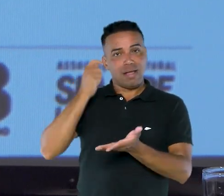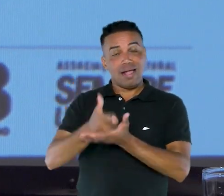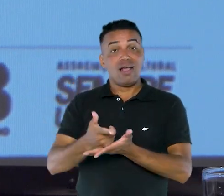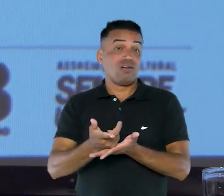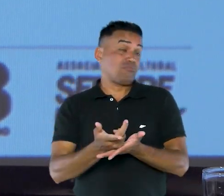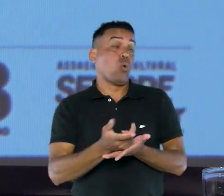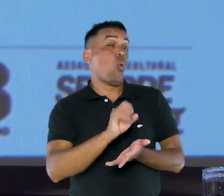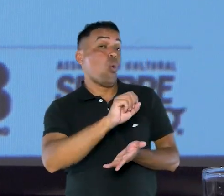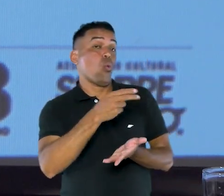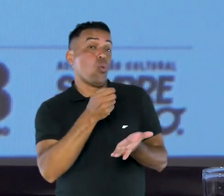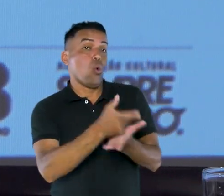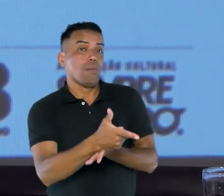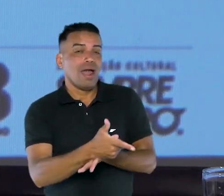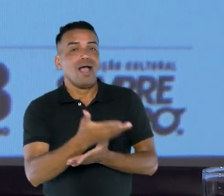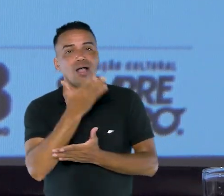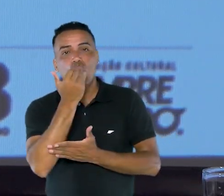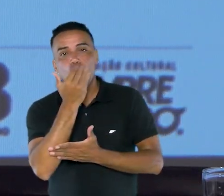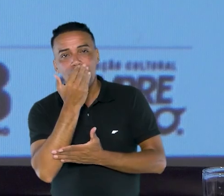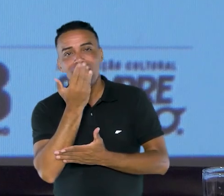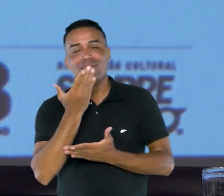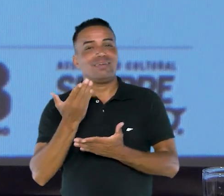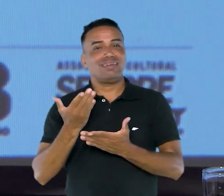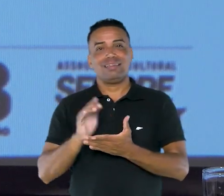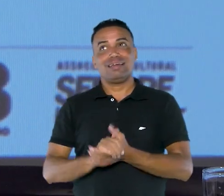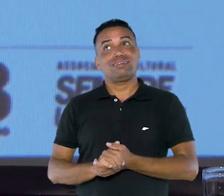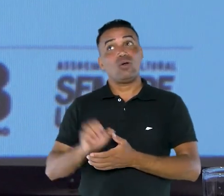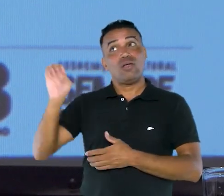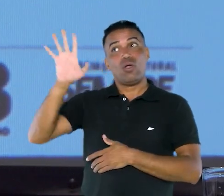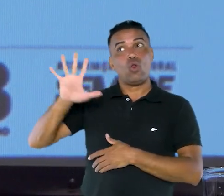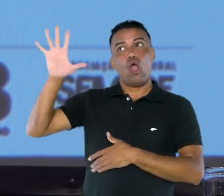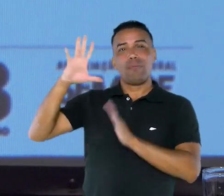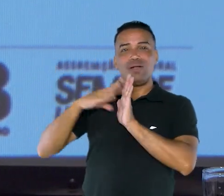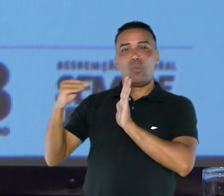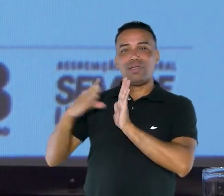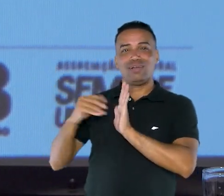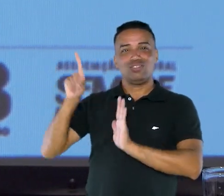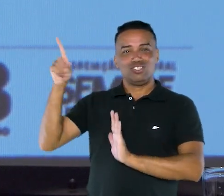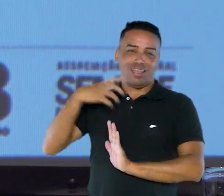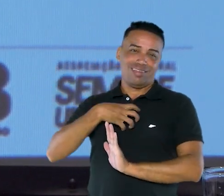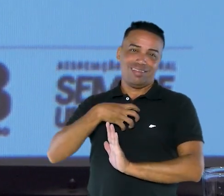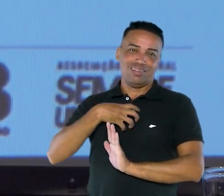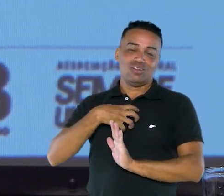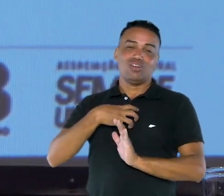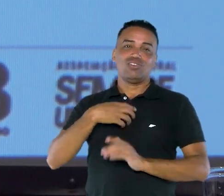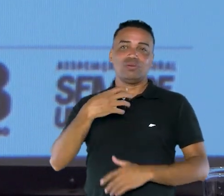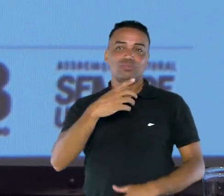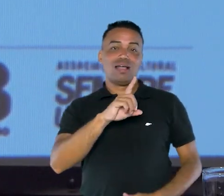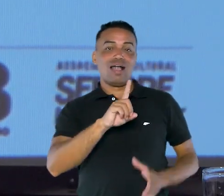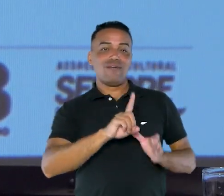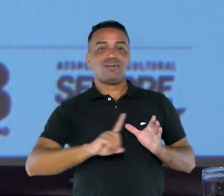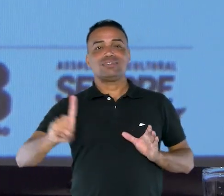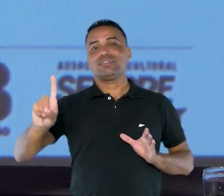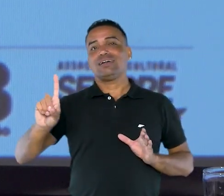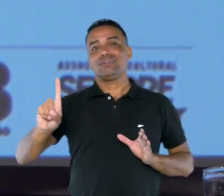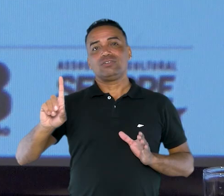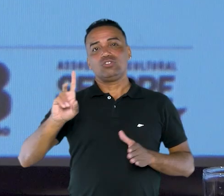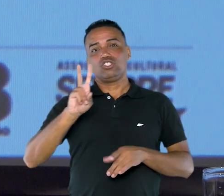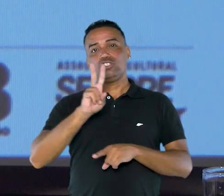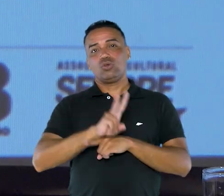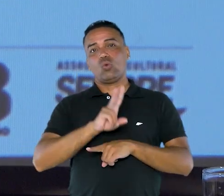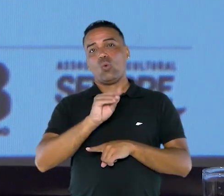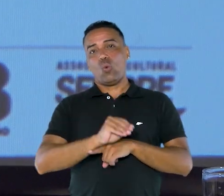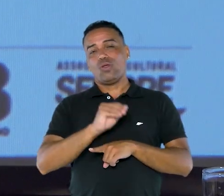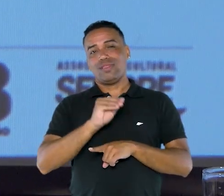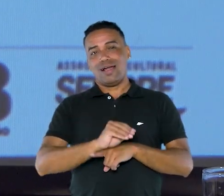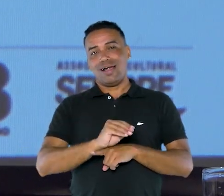comprar comida. A gente acaba importando um jeito muito eurocêntrico de viver. E a gente vai se afastando de cuidar do dia a dia,